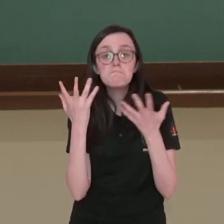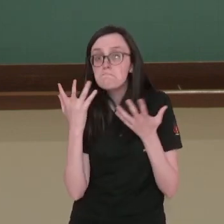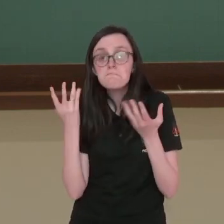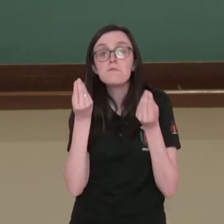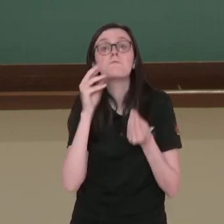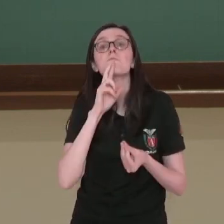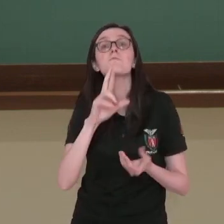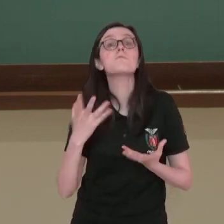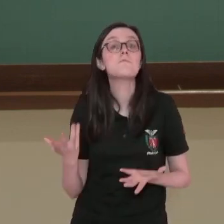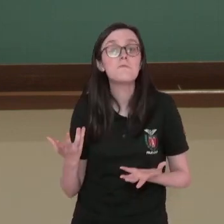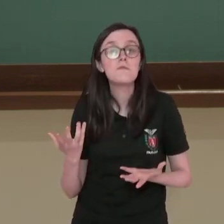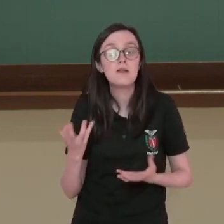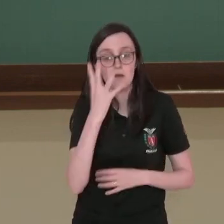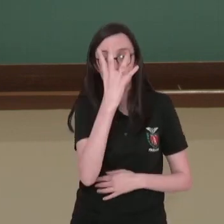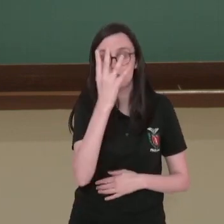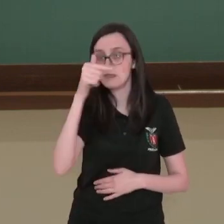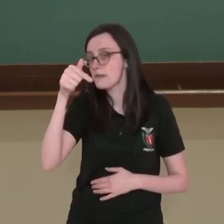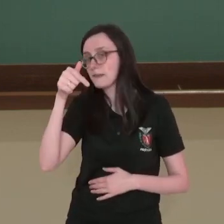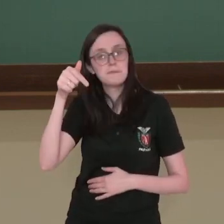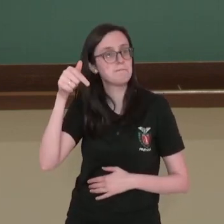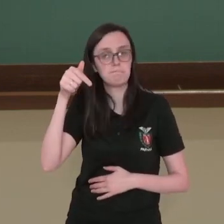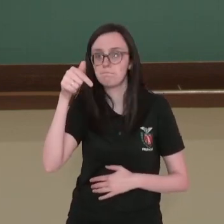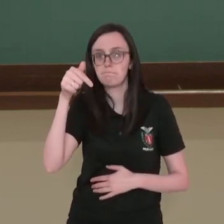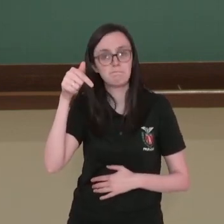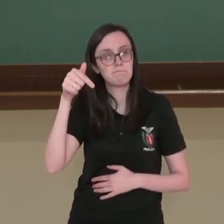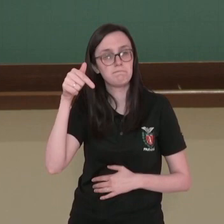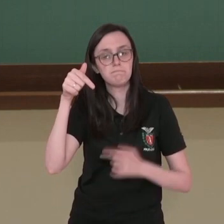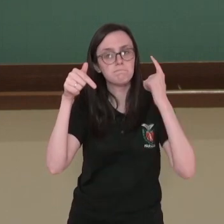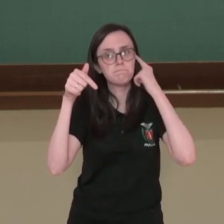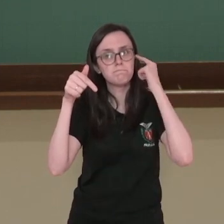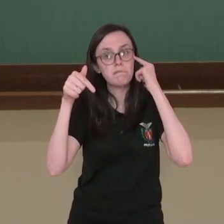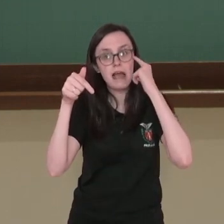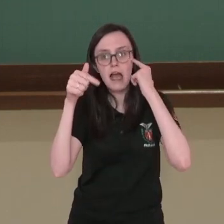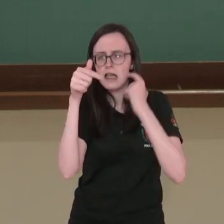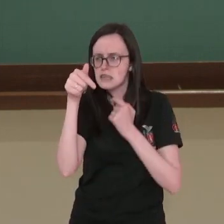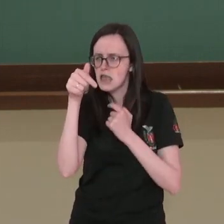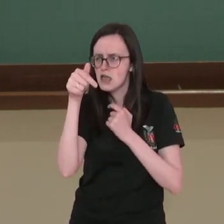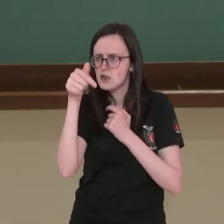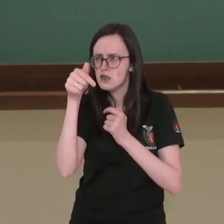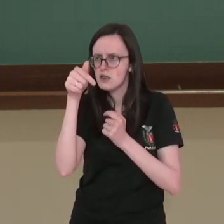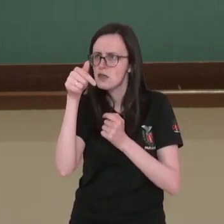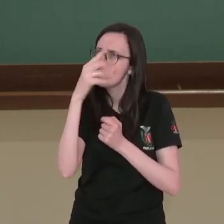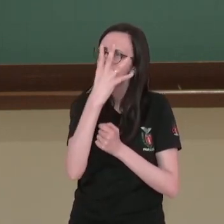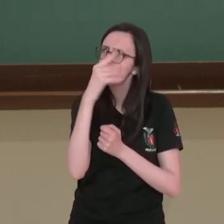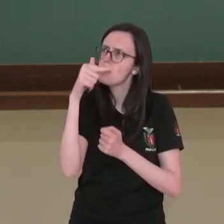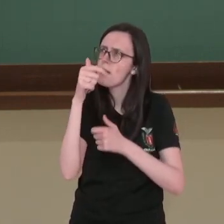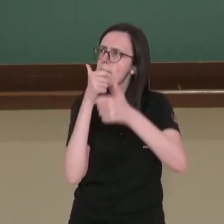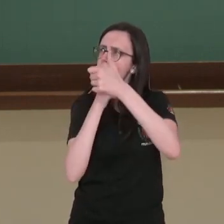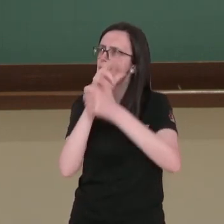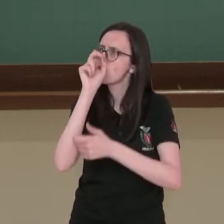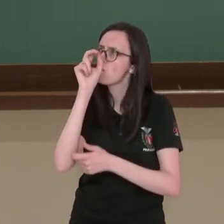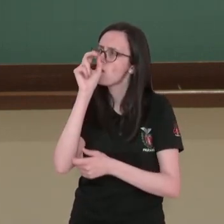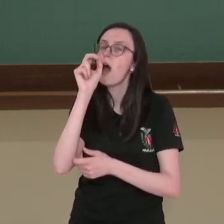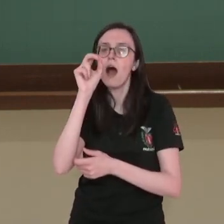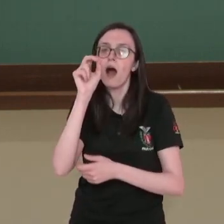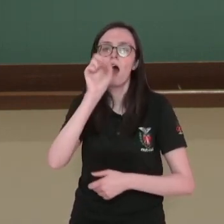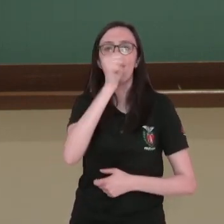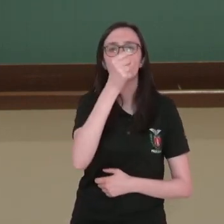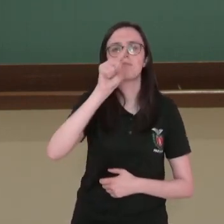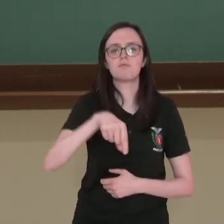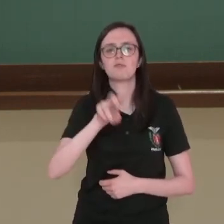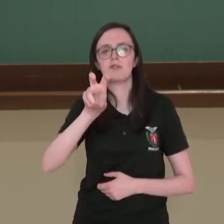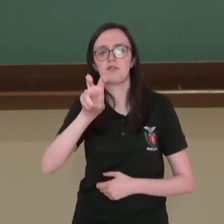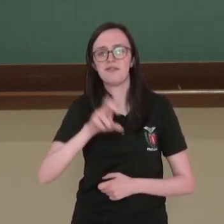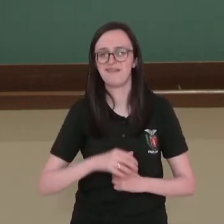ser 8,47, vai ficar 8,5, porque o 7 é maior, você arredonda adicionando 1 no 4. Se você